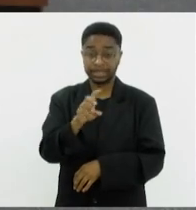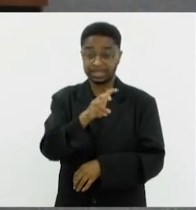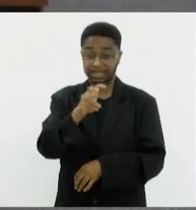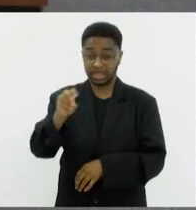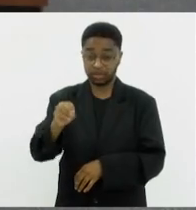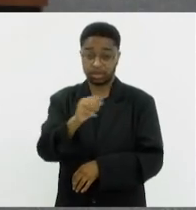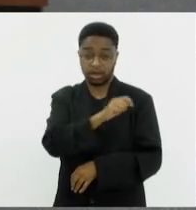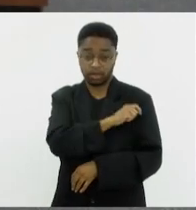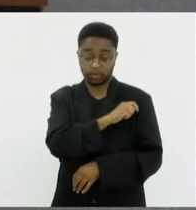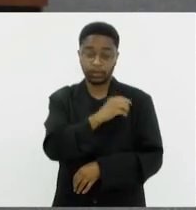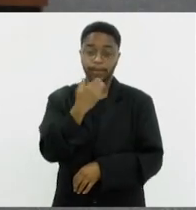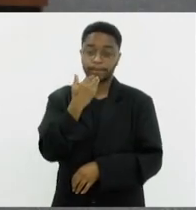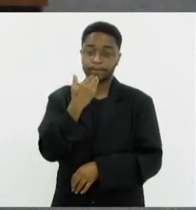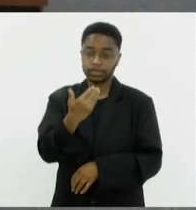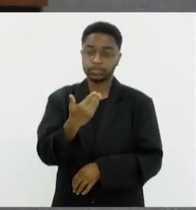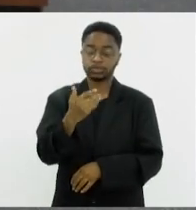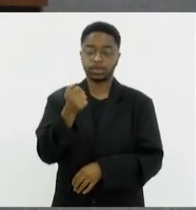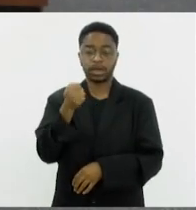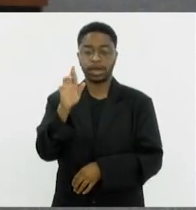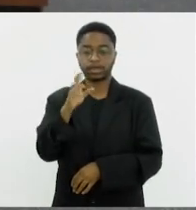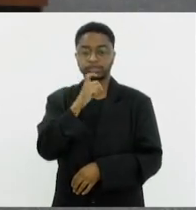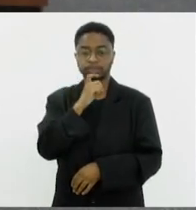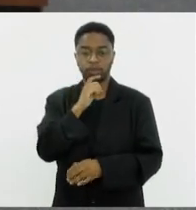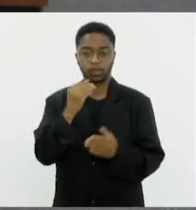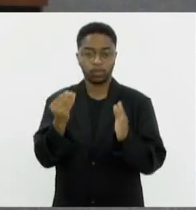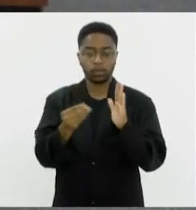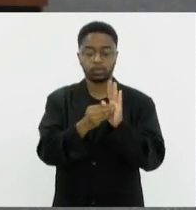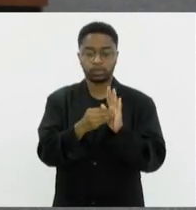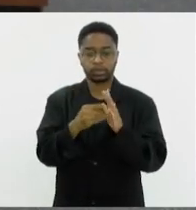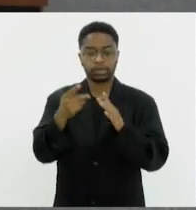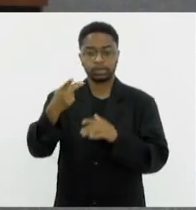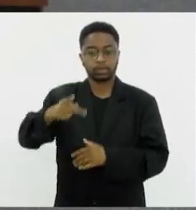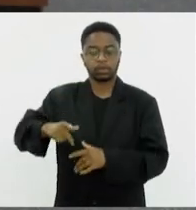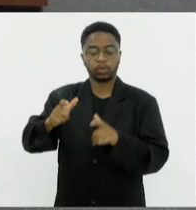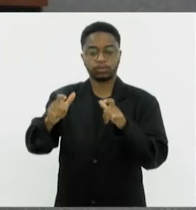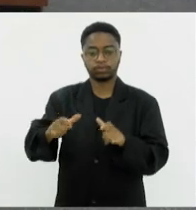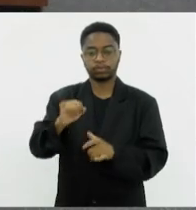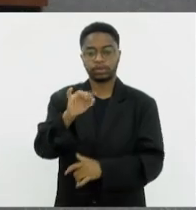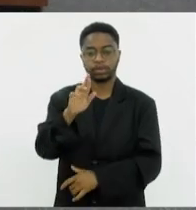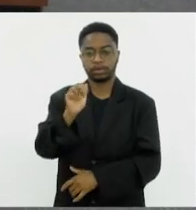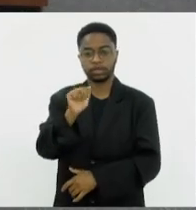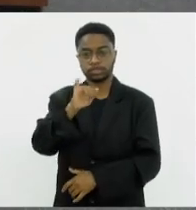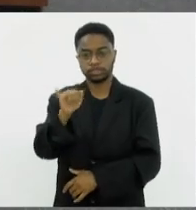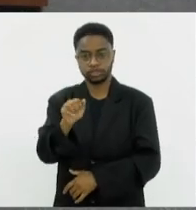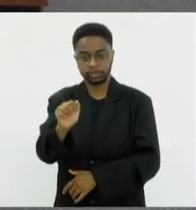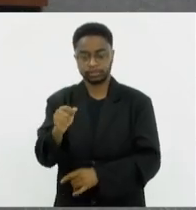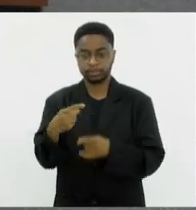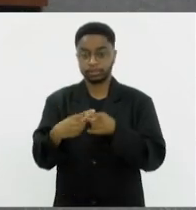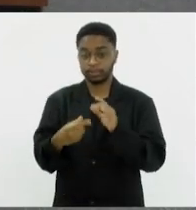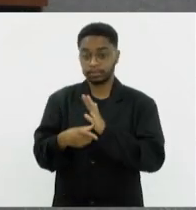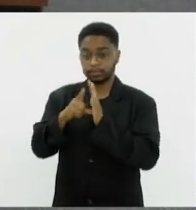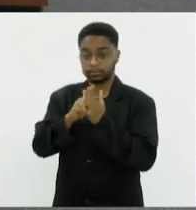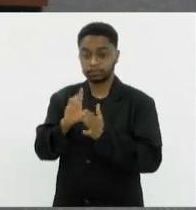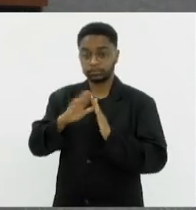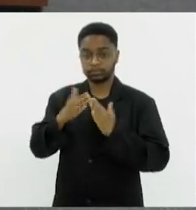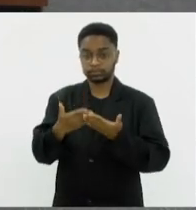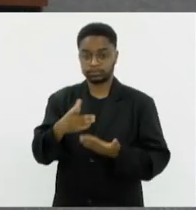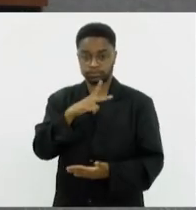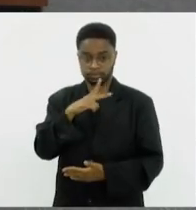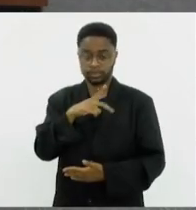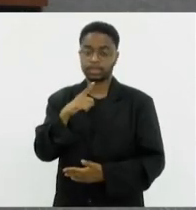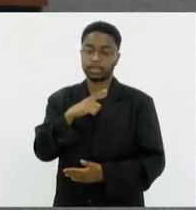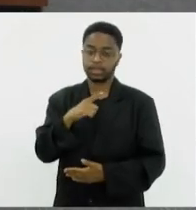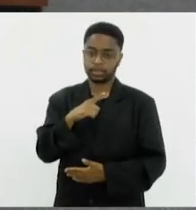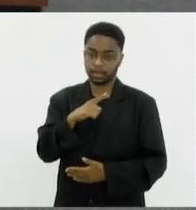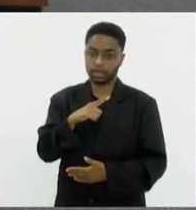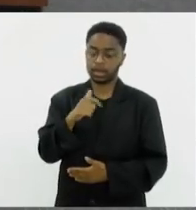alunos pedindo climatização. É uma escola que fica no Irajá, que antes era uma escola privada, que tinha